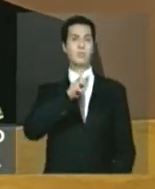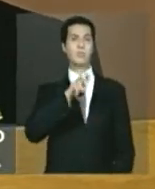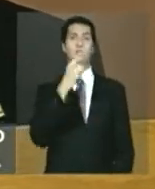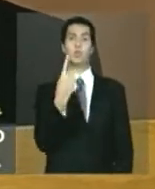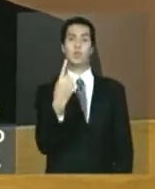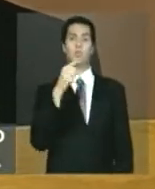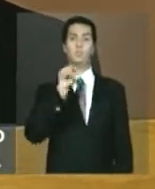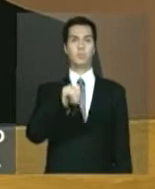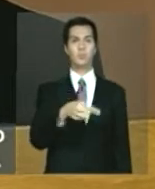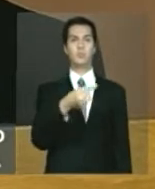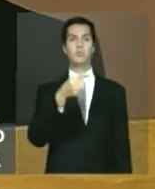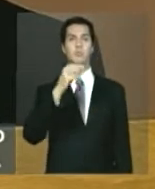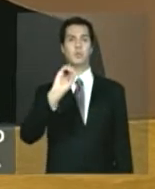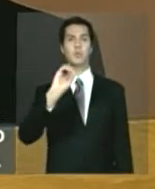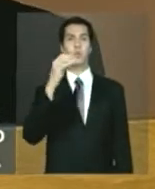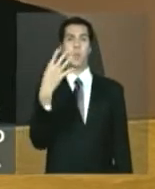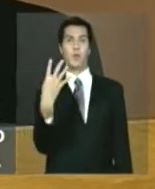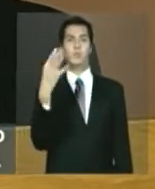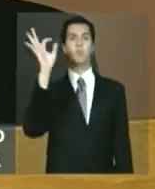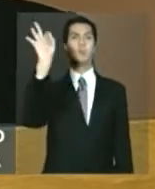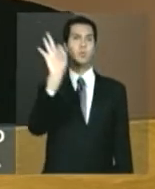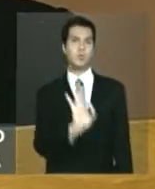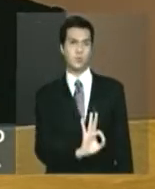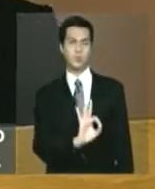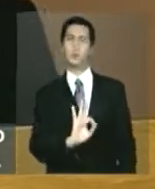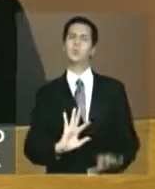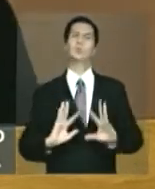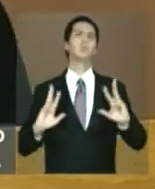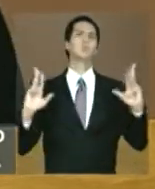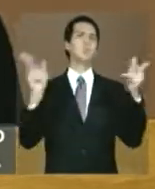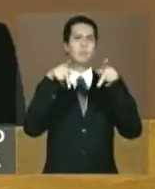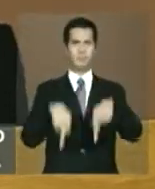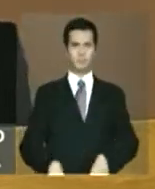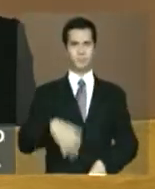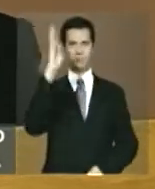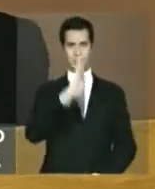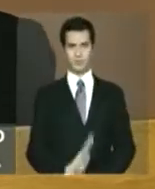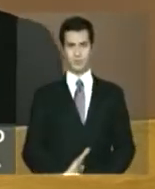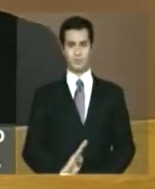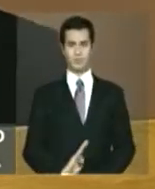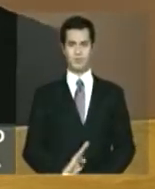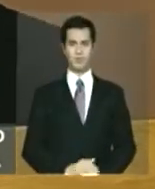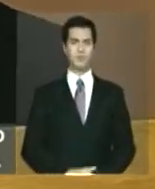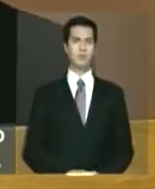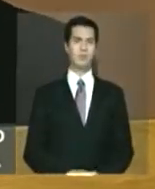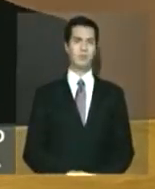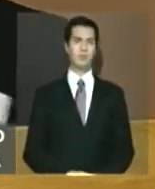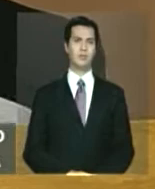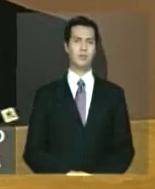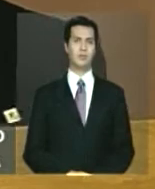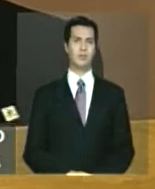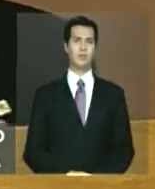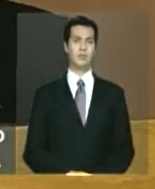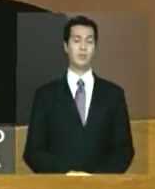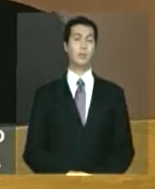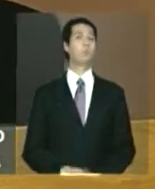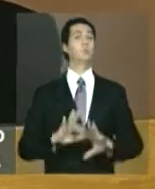51.04 dos habitantes o restante é mãe dos demais então